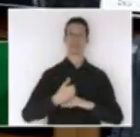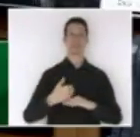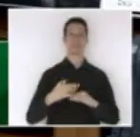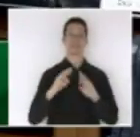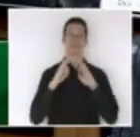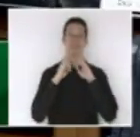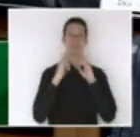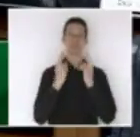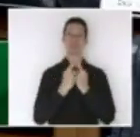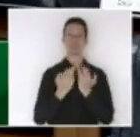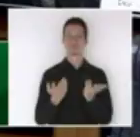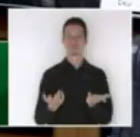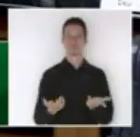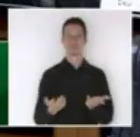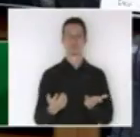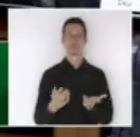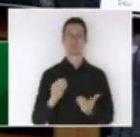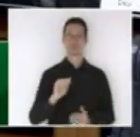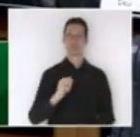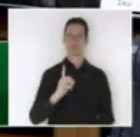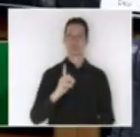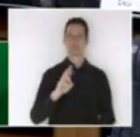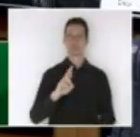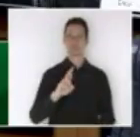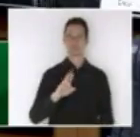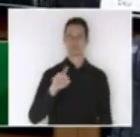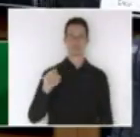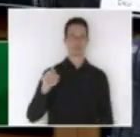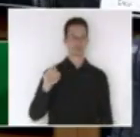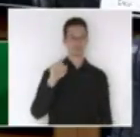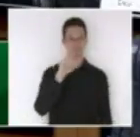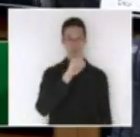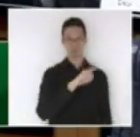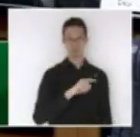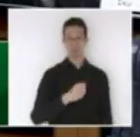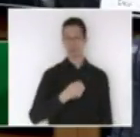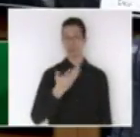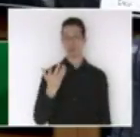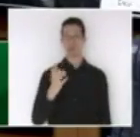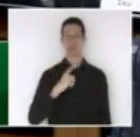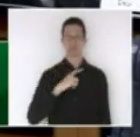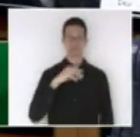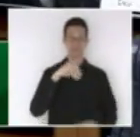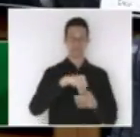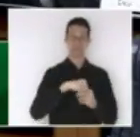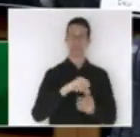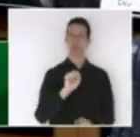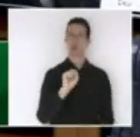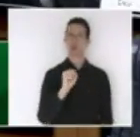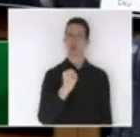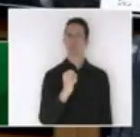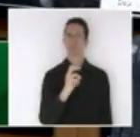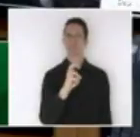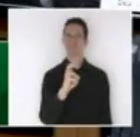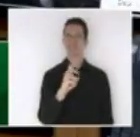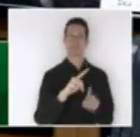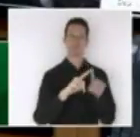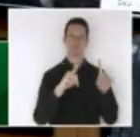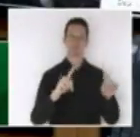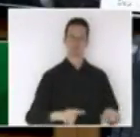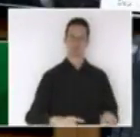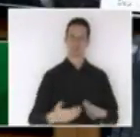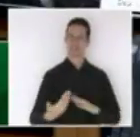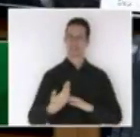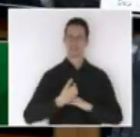secretarias regionais têm secretarias com 85 funcionários e não participam nem